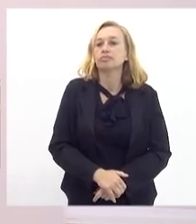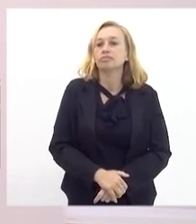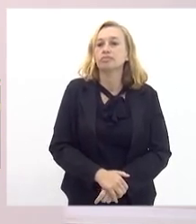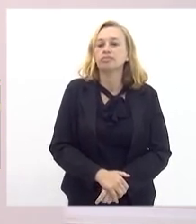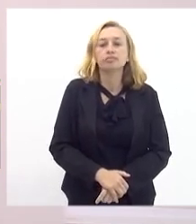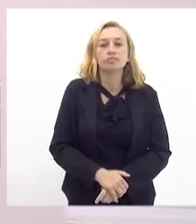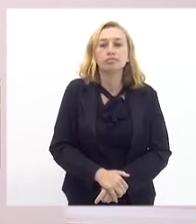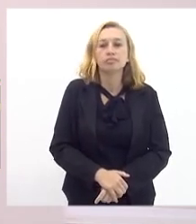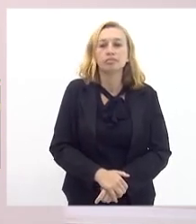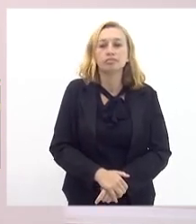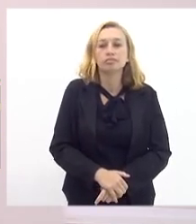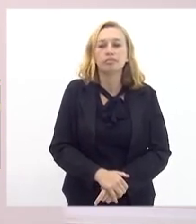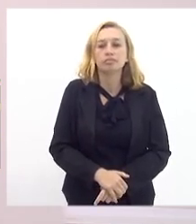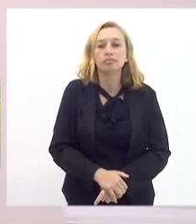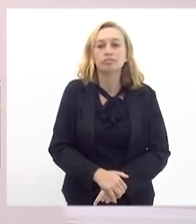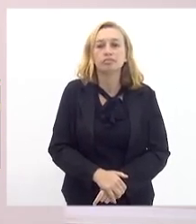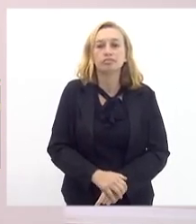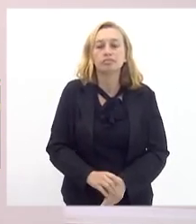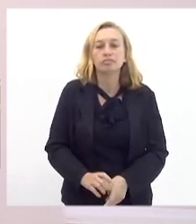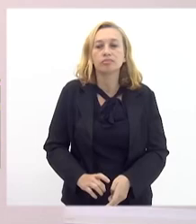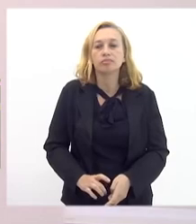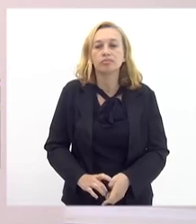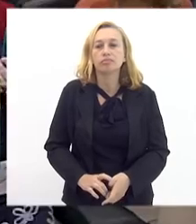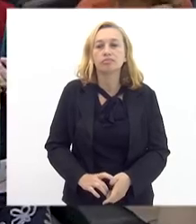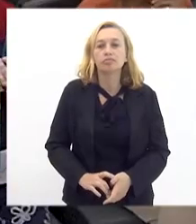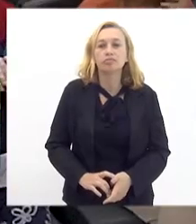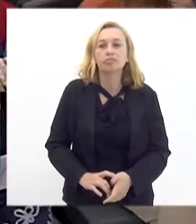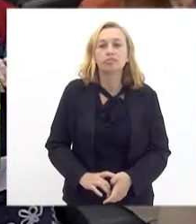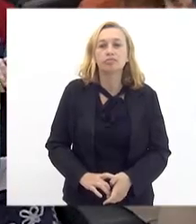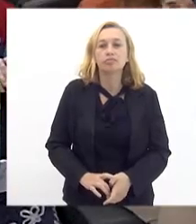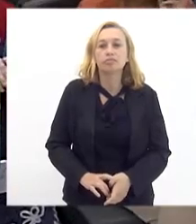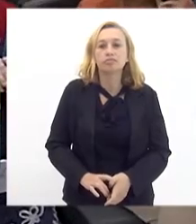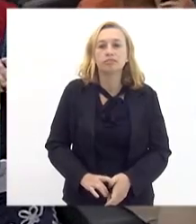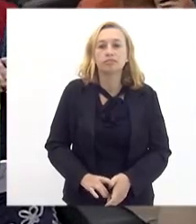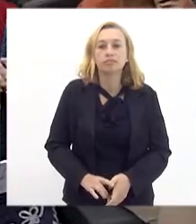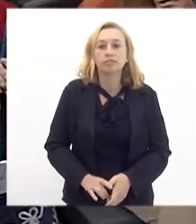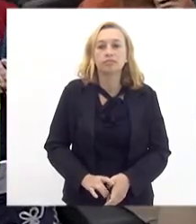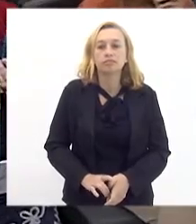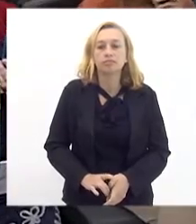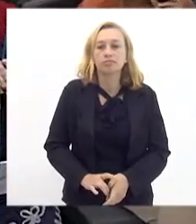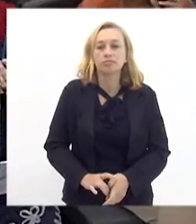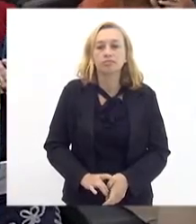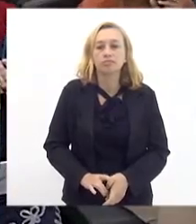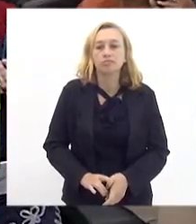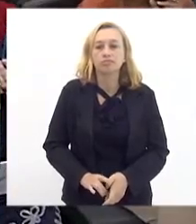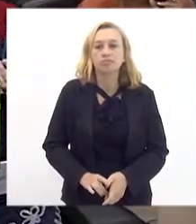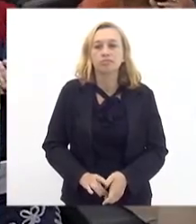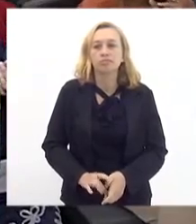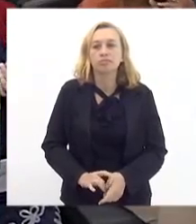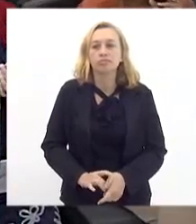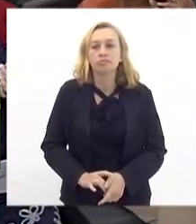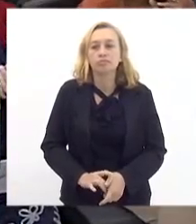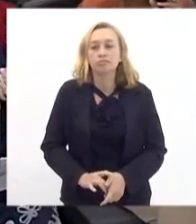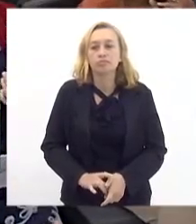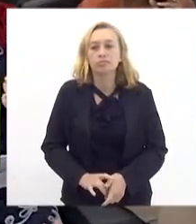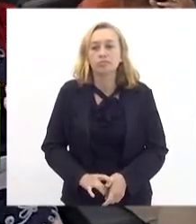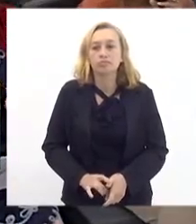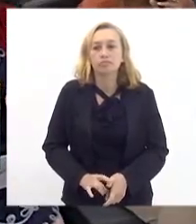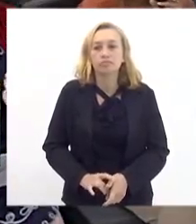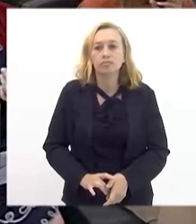E aí Esse é o habilidade que a gente tem que a gente tem que considerar a gente considerar